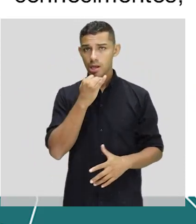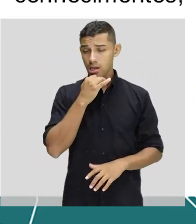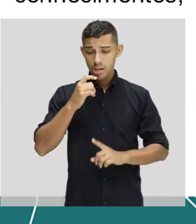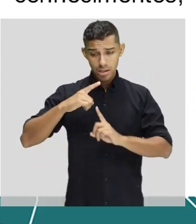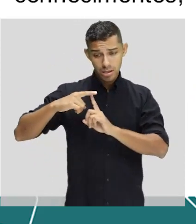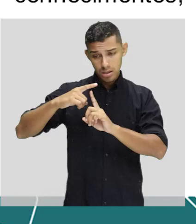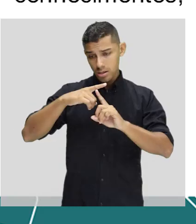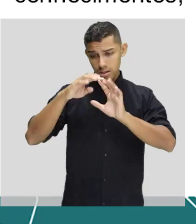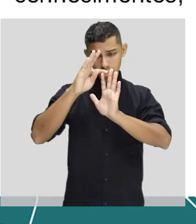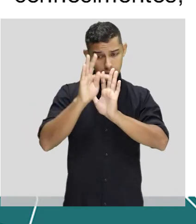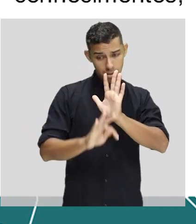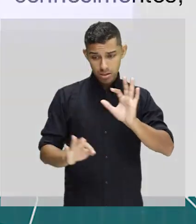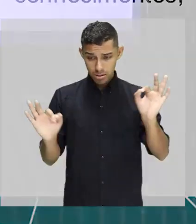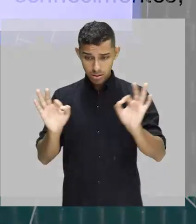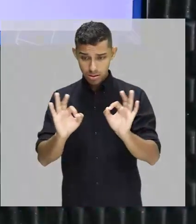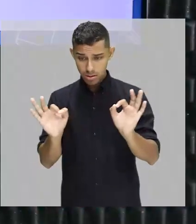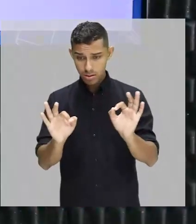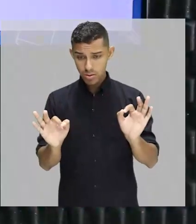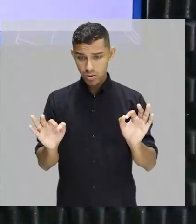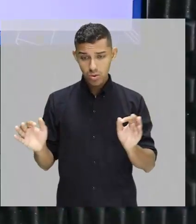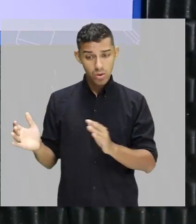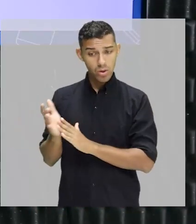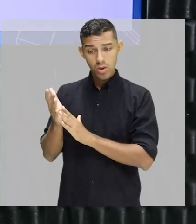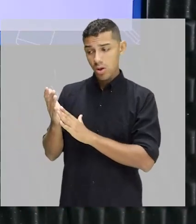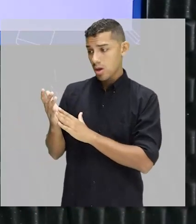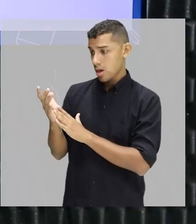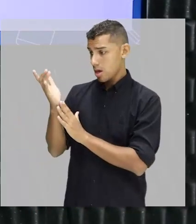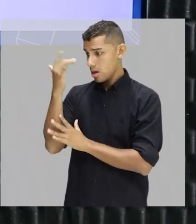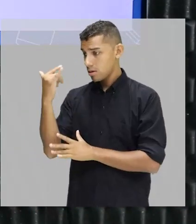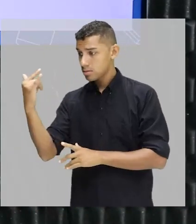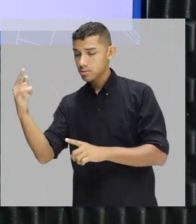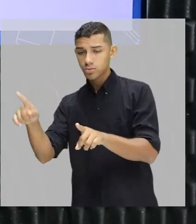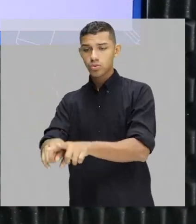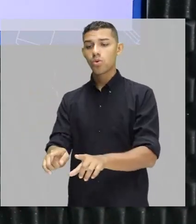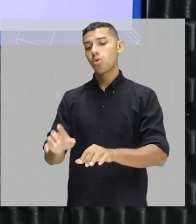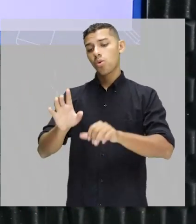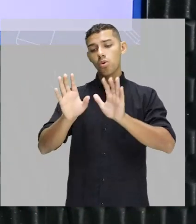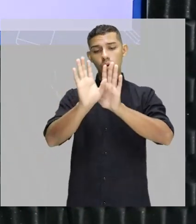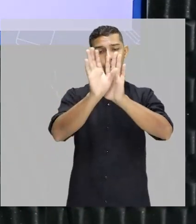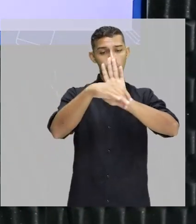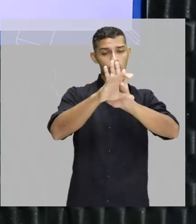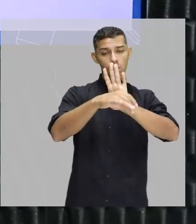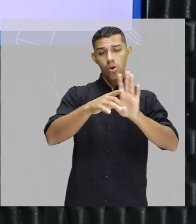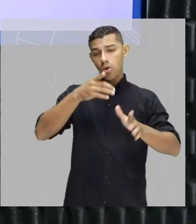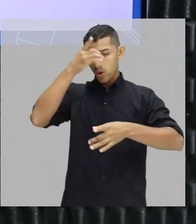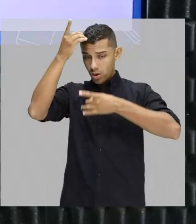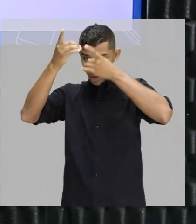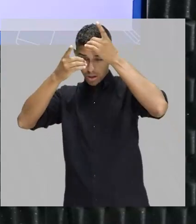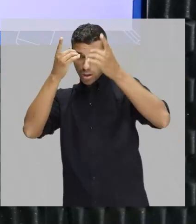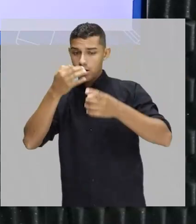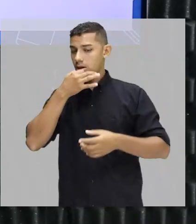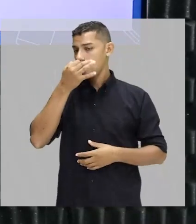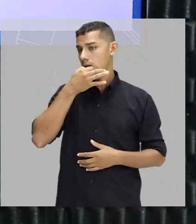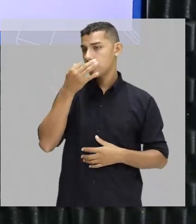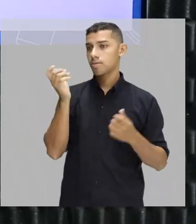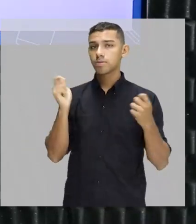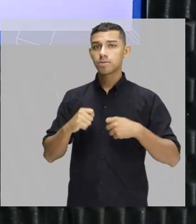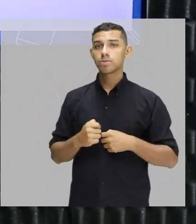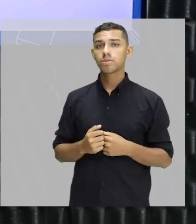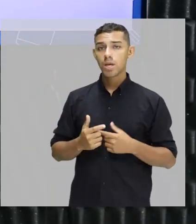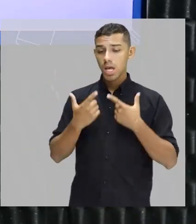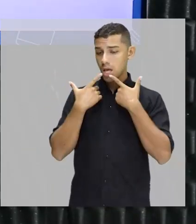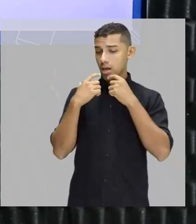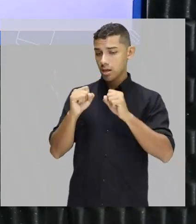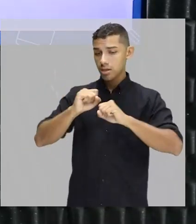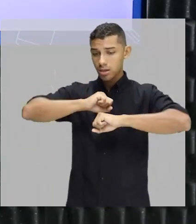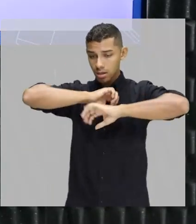de texto não tem a pretensão de convencer o leitor, apenas de expor conhecimentos, ideias e ponto de vista. A sua linguagem